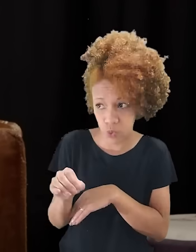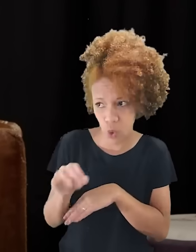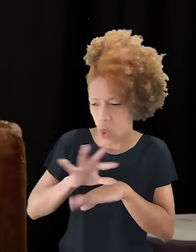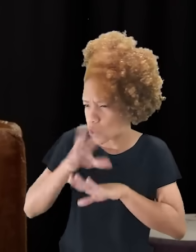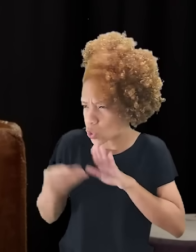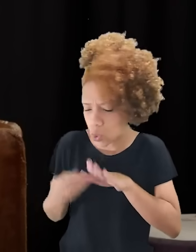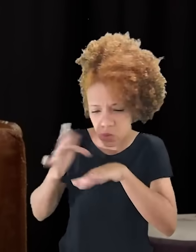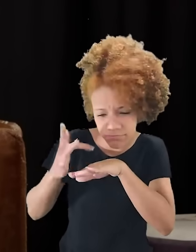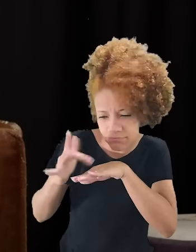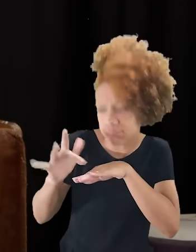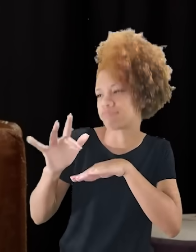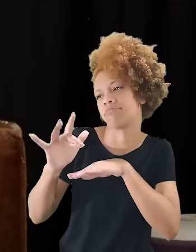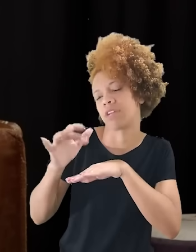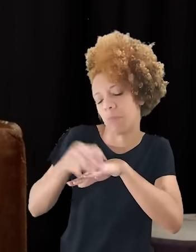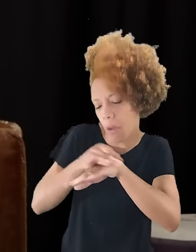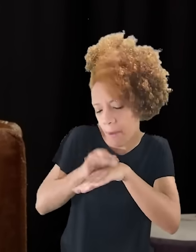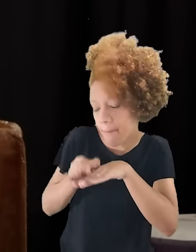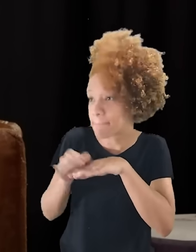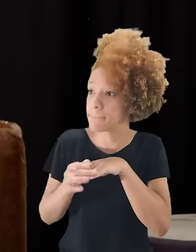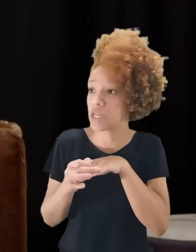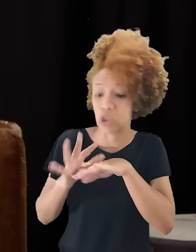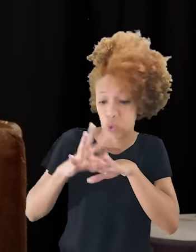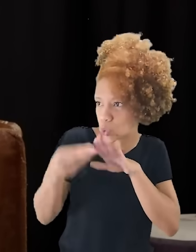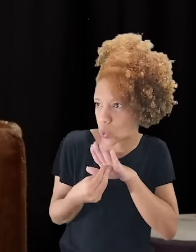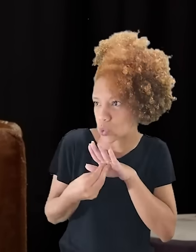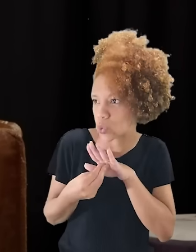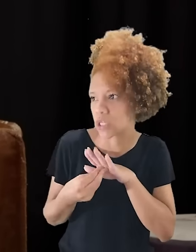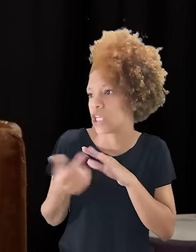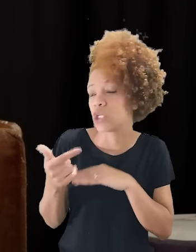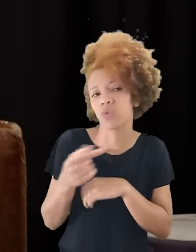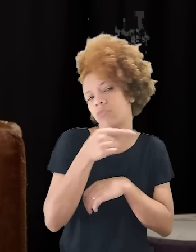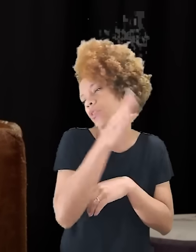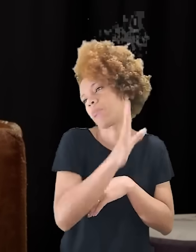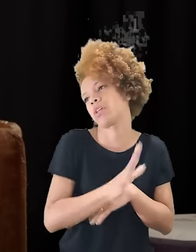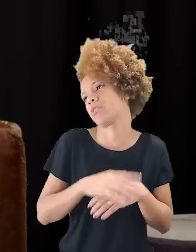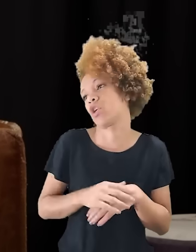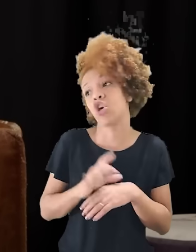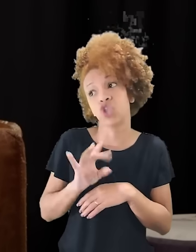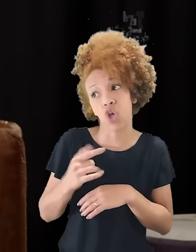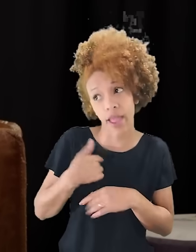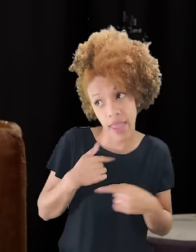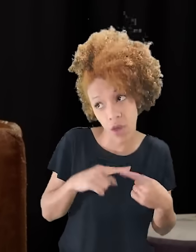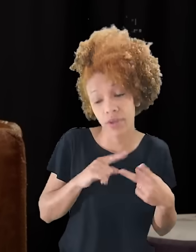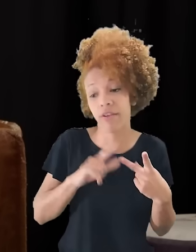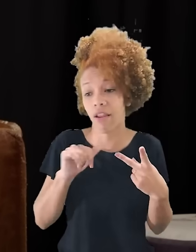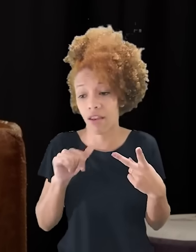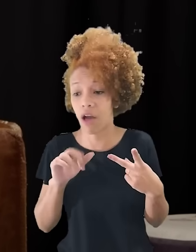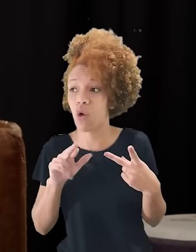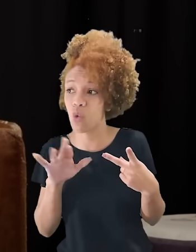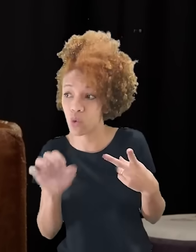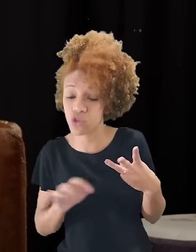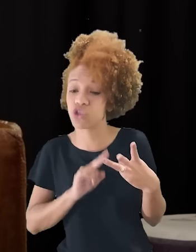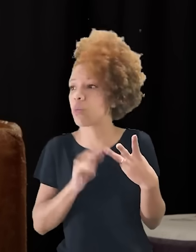sovis inteiro um sapato desse tamanho assim ó inteiro de svirsky e ele não tem no Brasil só eu a Lalá rud e uma outra que tem